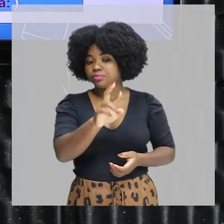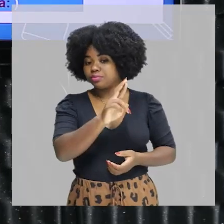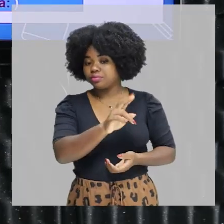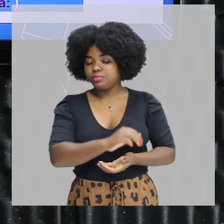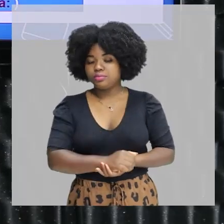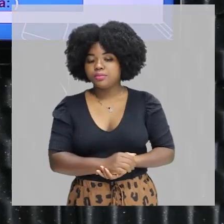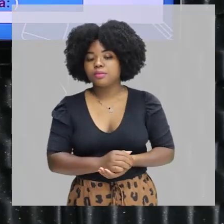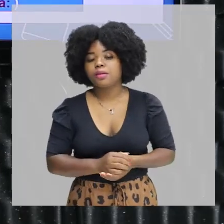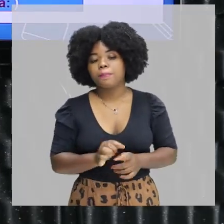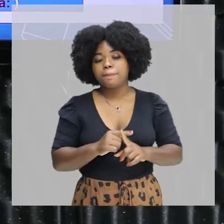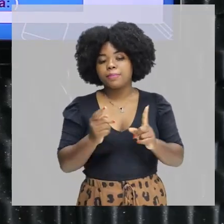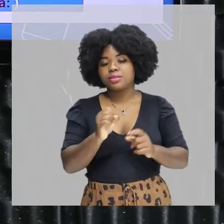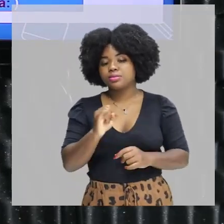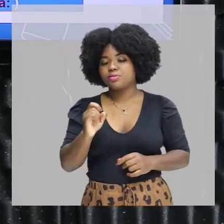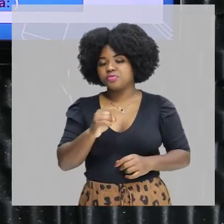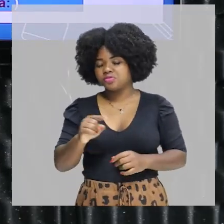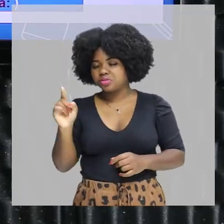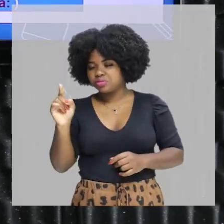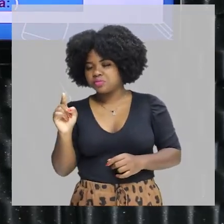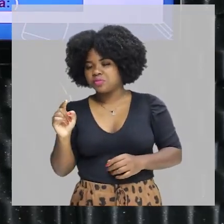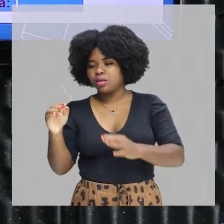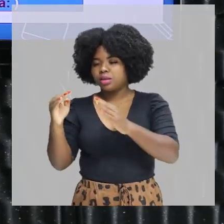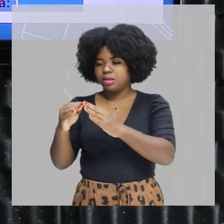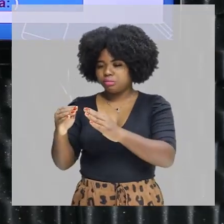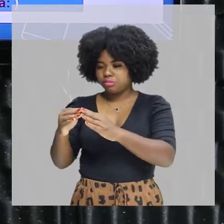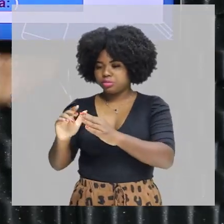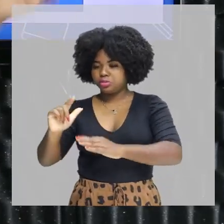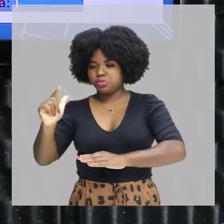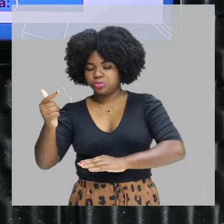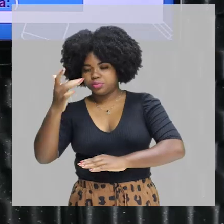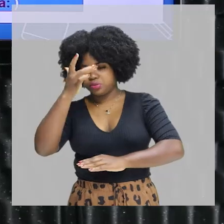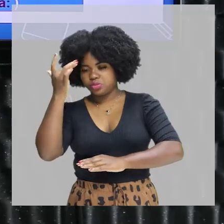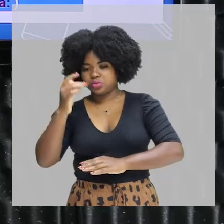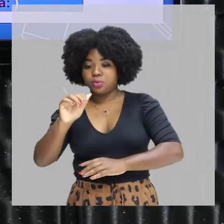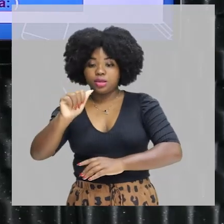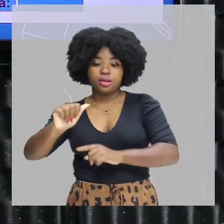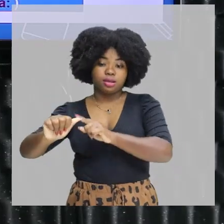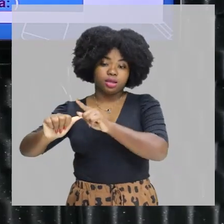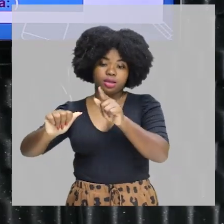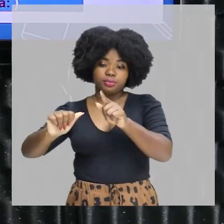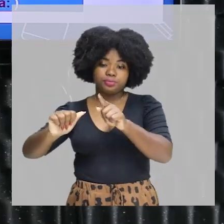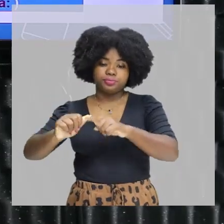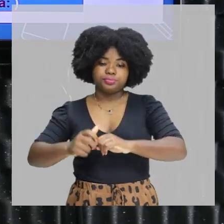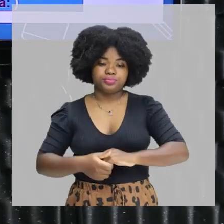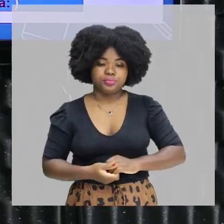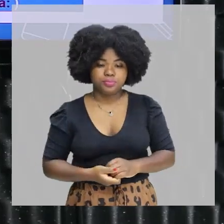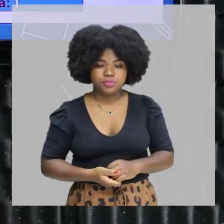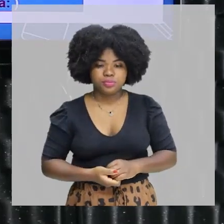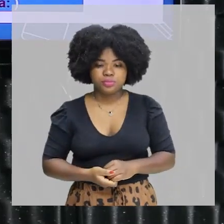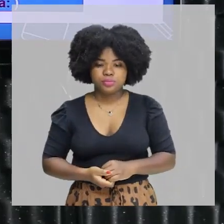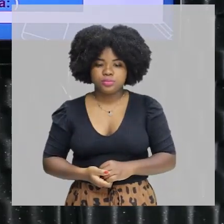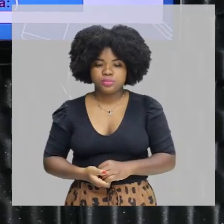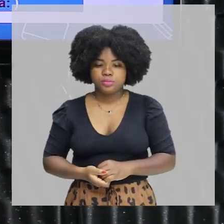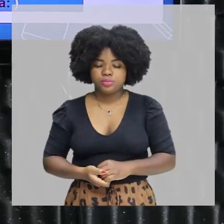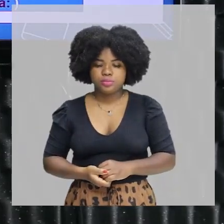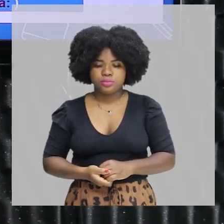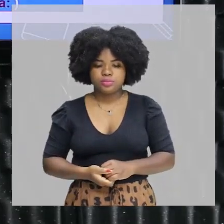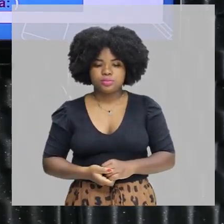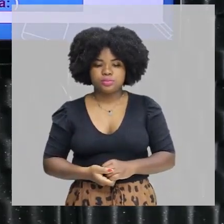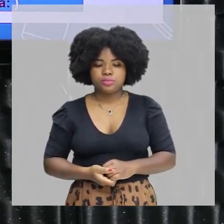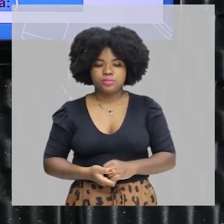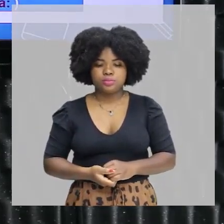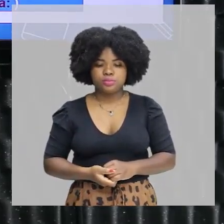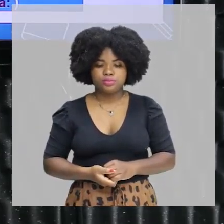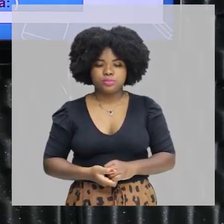né? Mas, se você for à casa de alguém, é a. Então, por isso que aceita as duas preposições. Assim, a alternativa